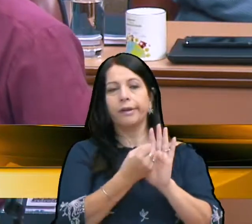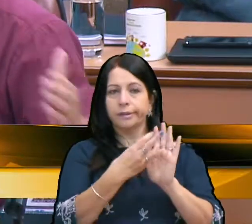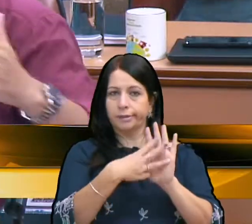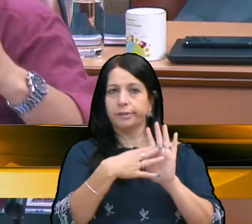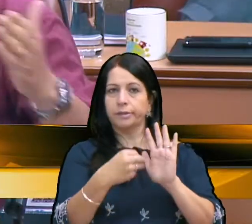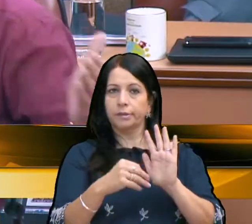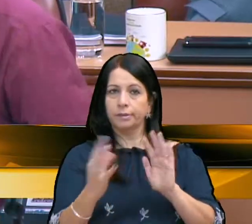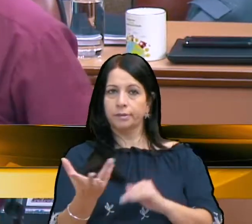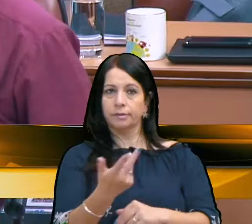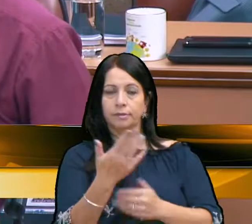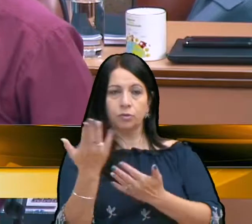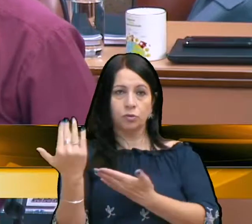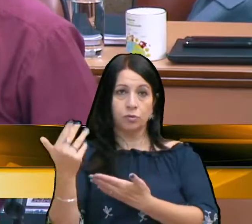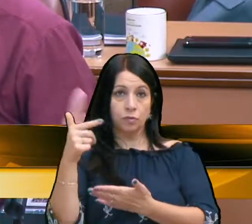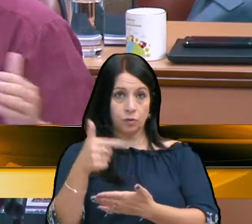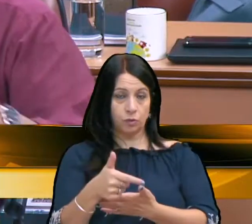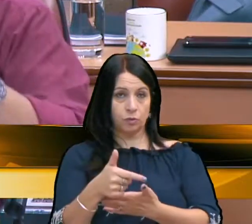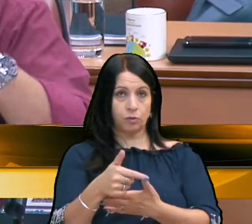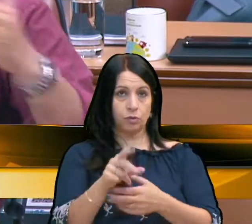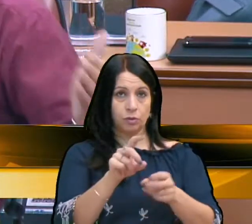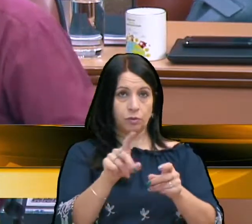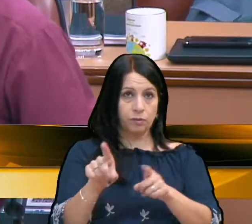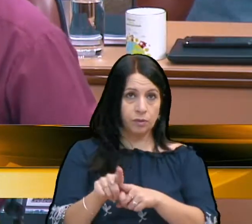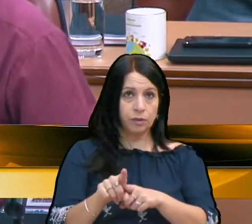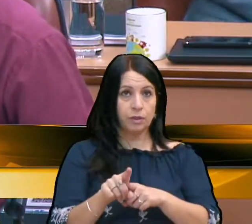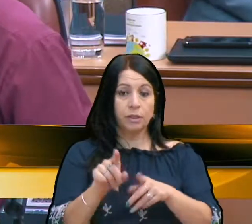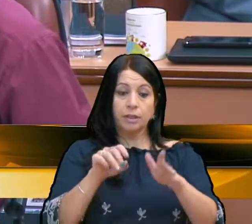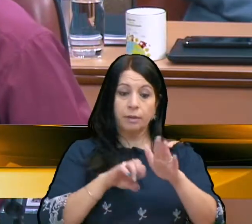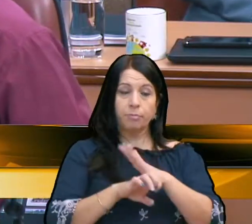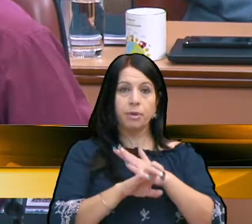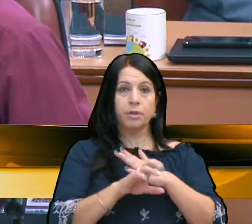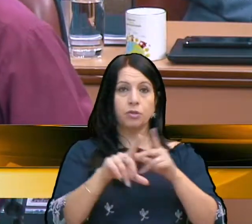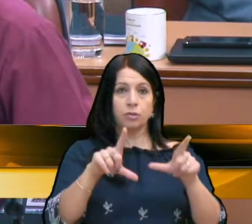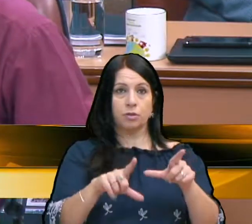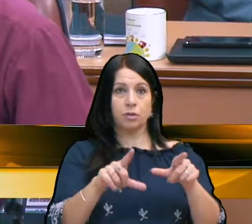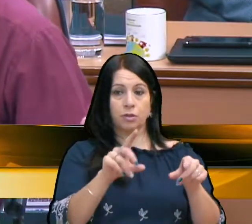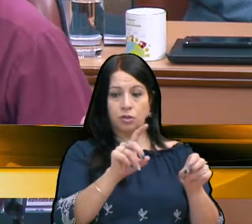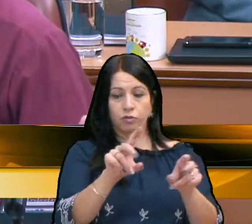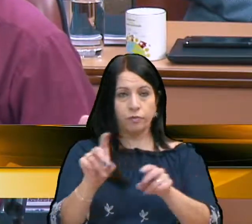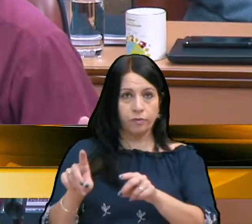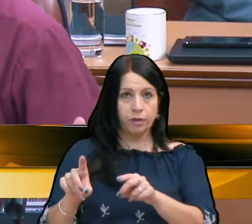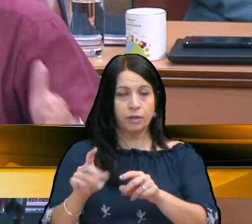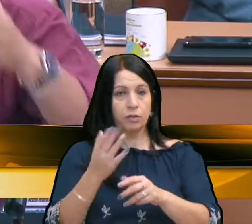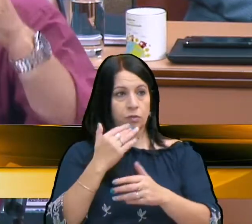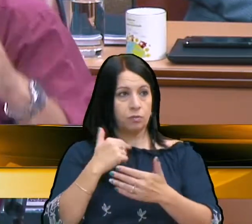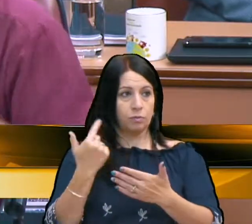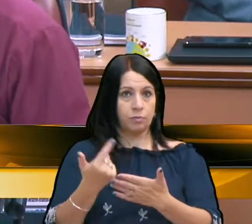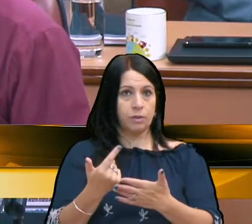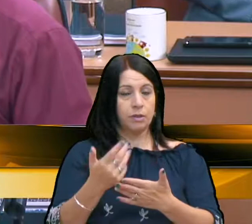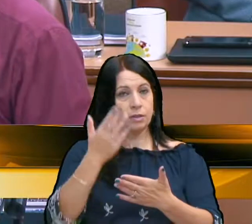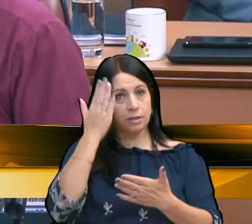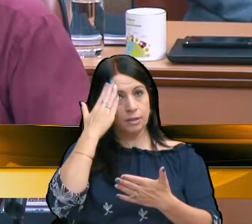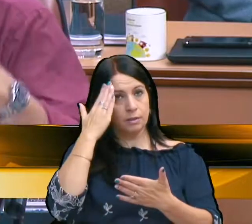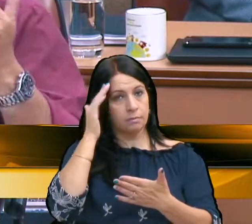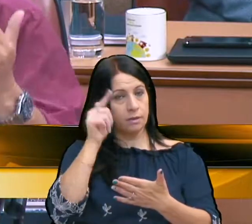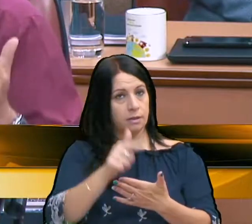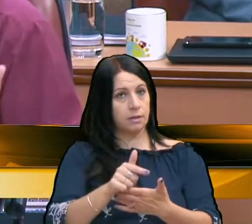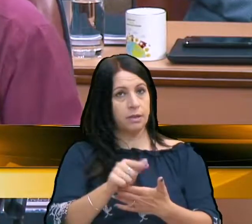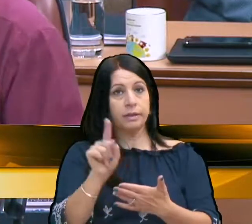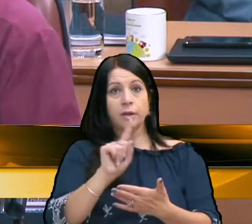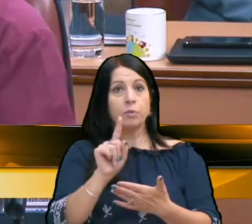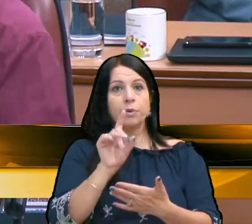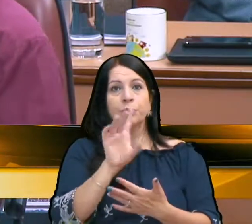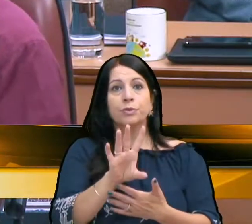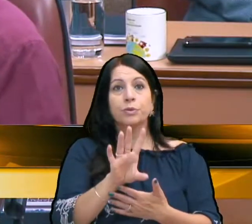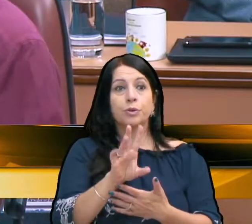exemplo para os nossos jovens hoje, comerciantes que empreendem na área do comércio alimentício, saber que não devem